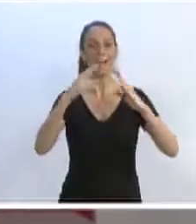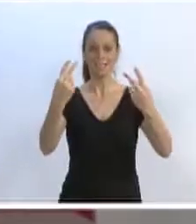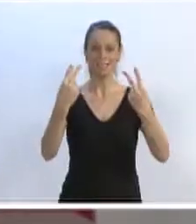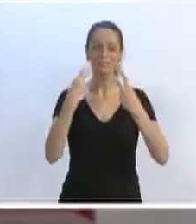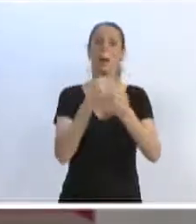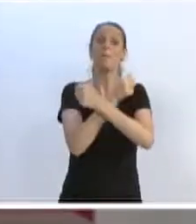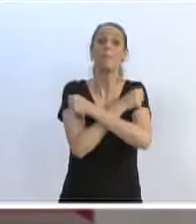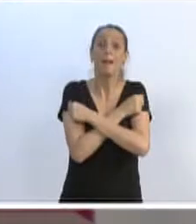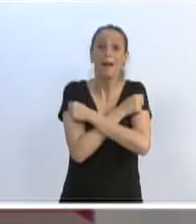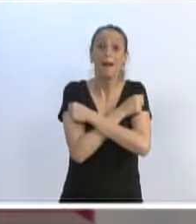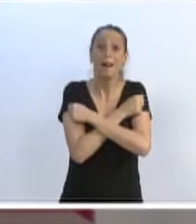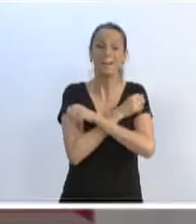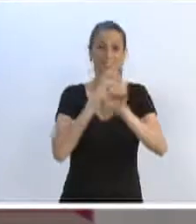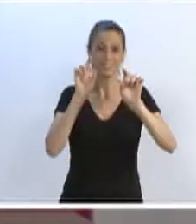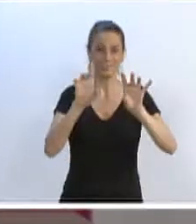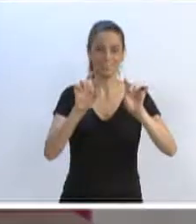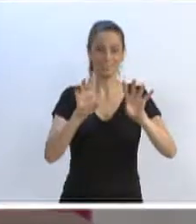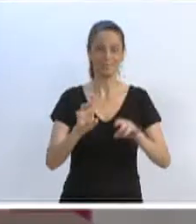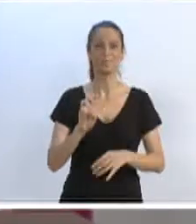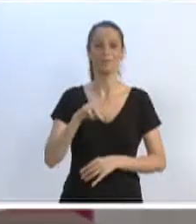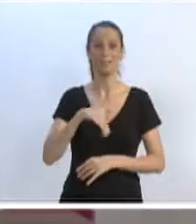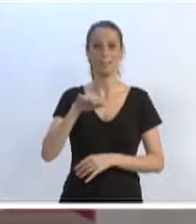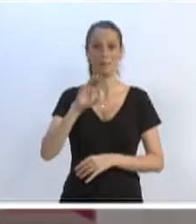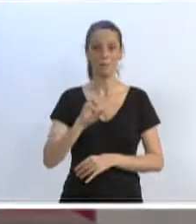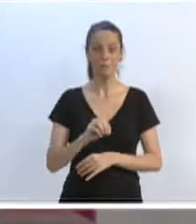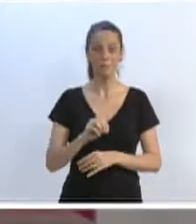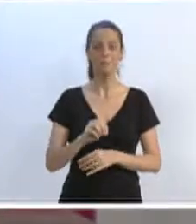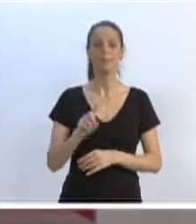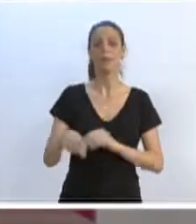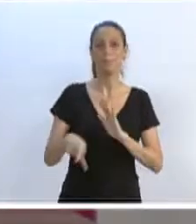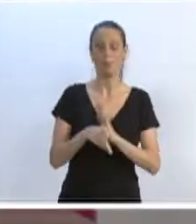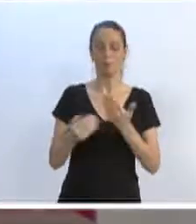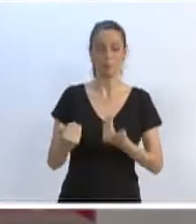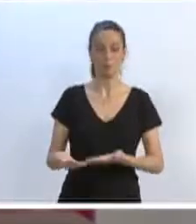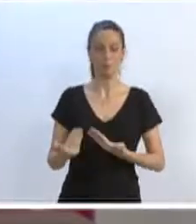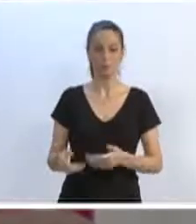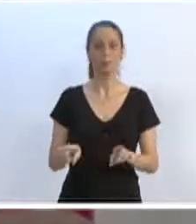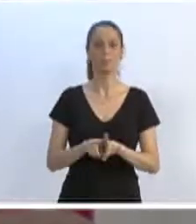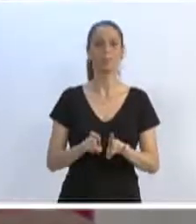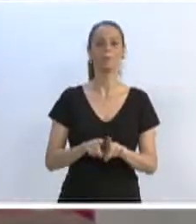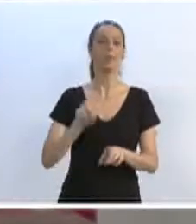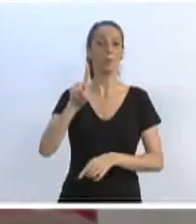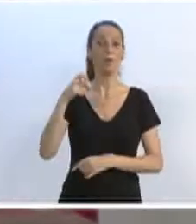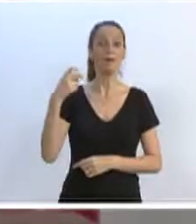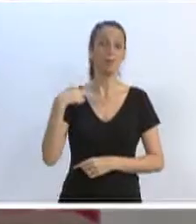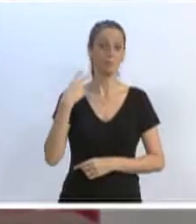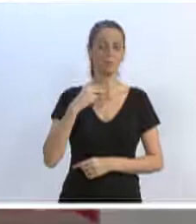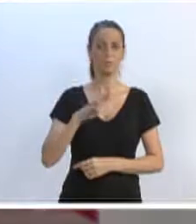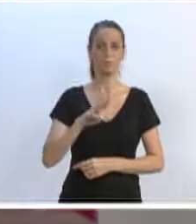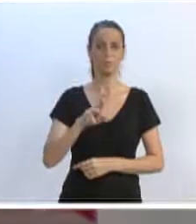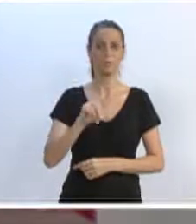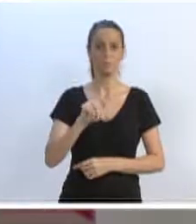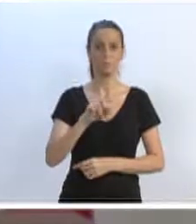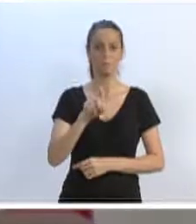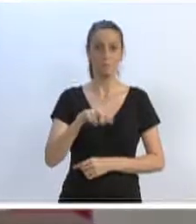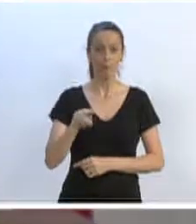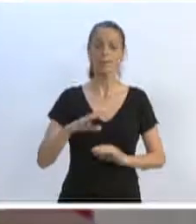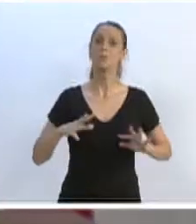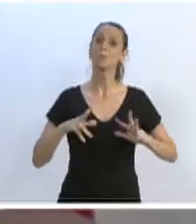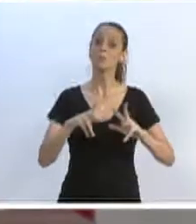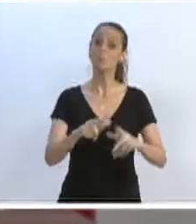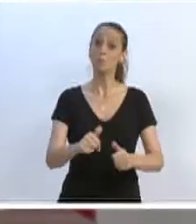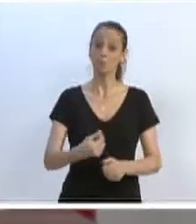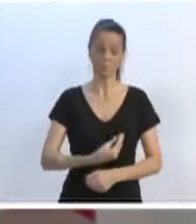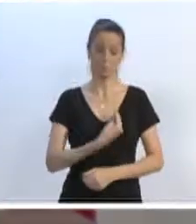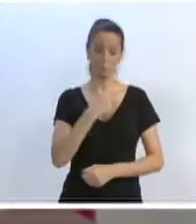abraço especial ao Amaro da França, o Jimmy da Mocidade, que se faz presente, ao sempre vereador Brás Roncalho, a todos que nos acompanham aqui, a quem